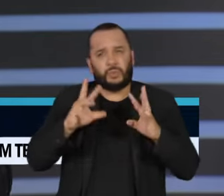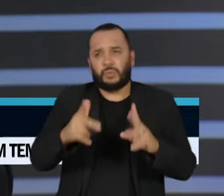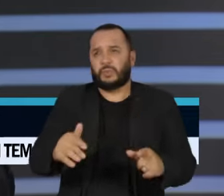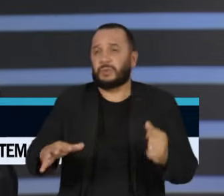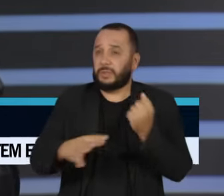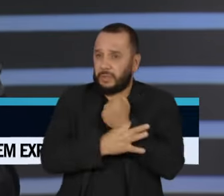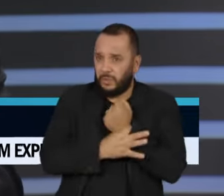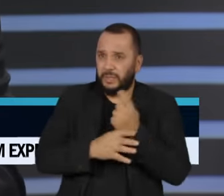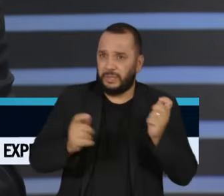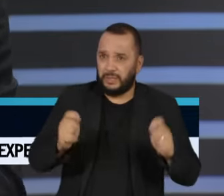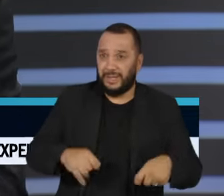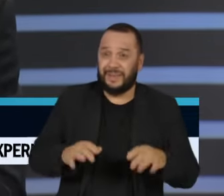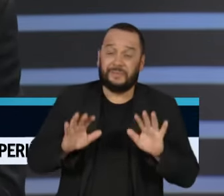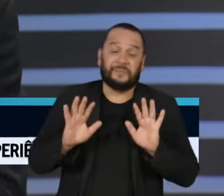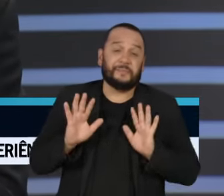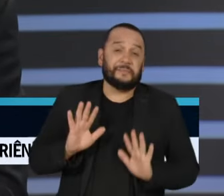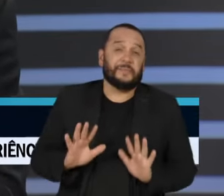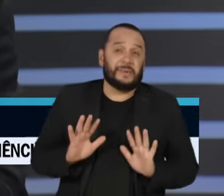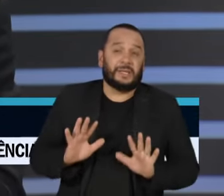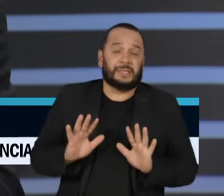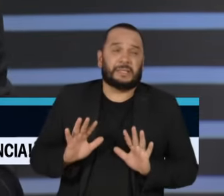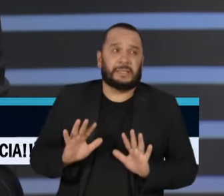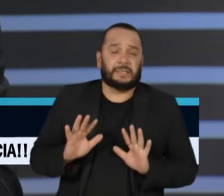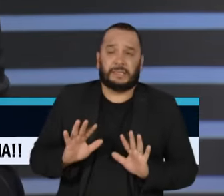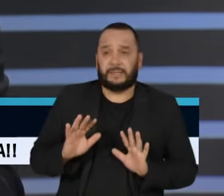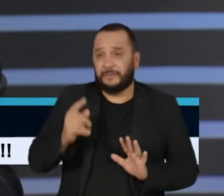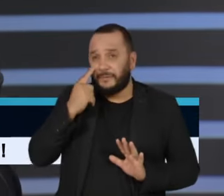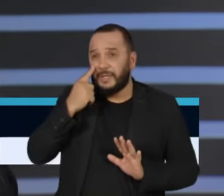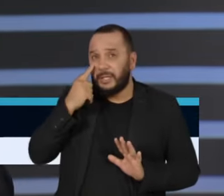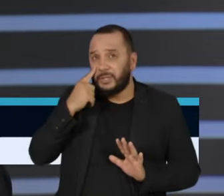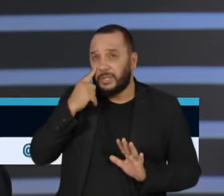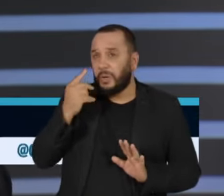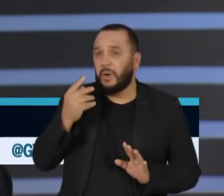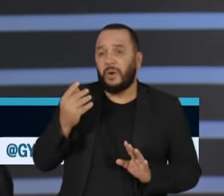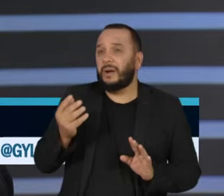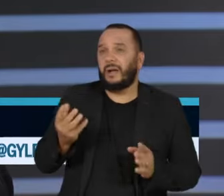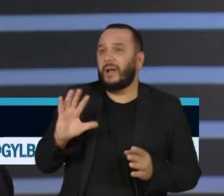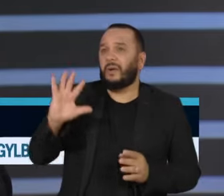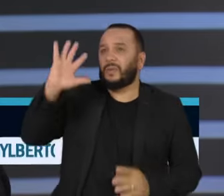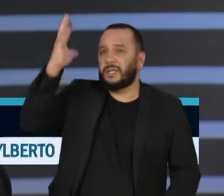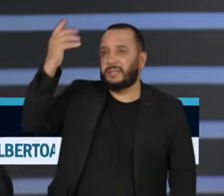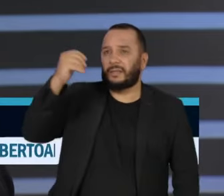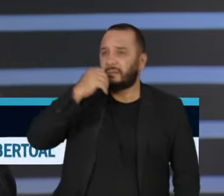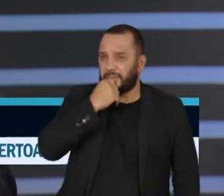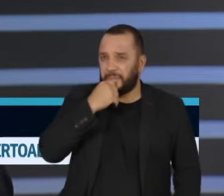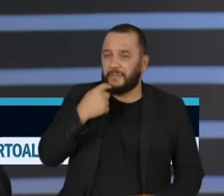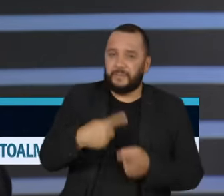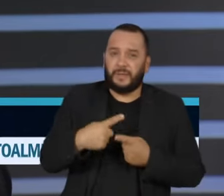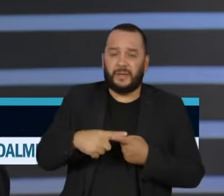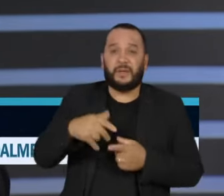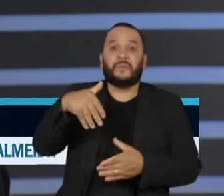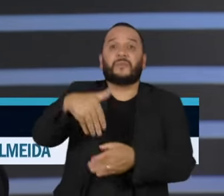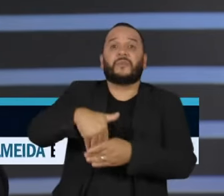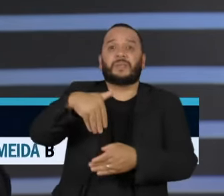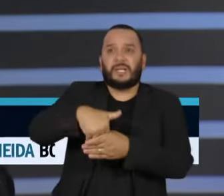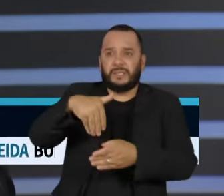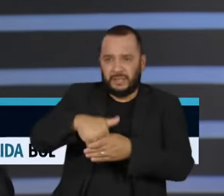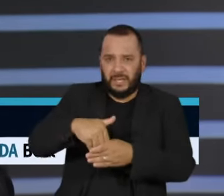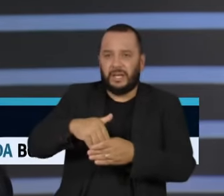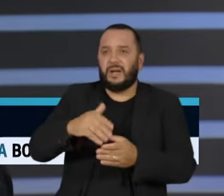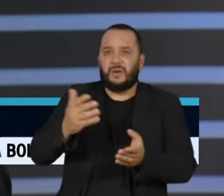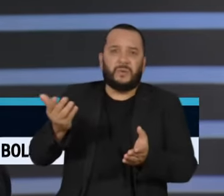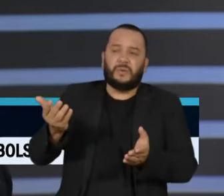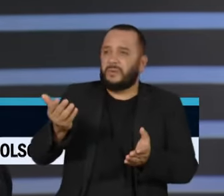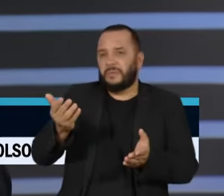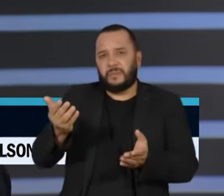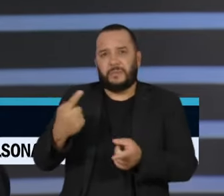o ponto que nós chegamos. O ponto que nós chegamos por conta desta eleição e por conta de, desculpe repetir essa